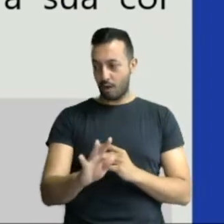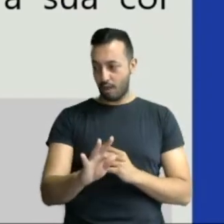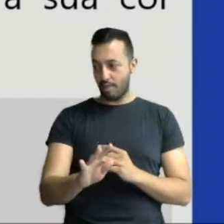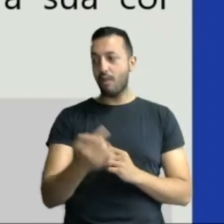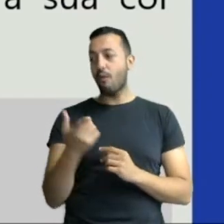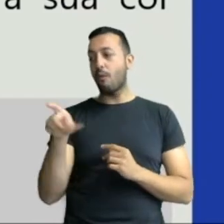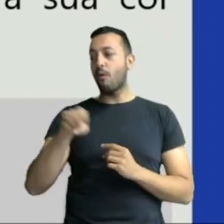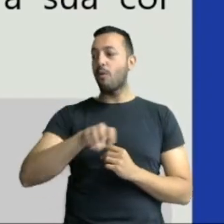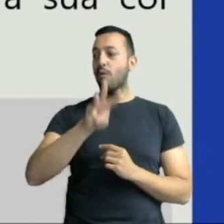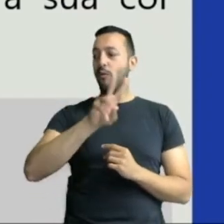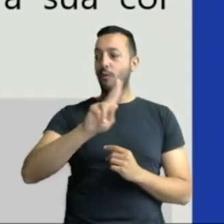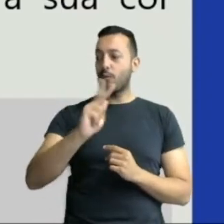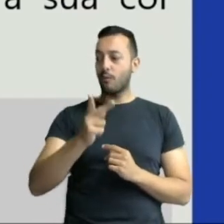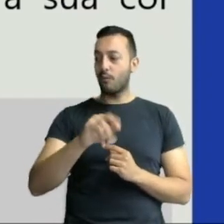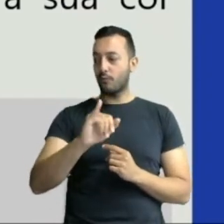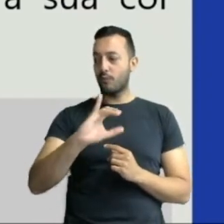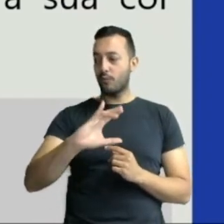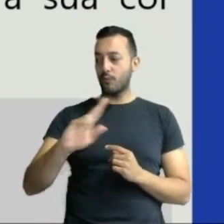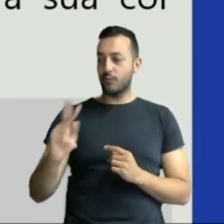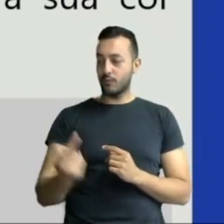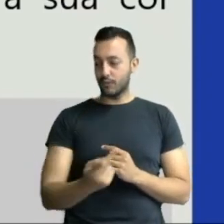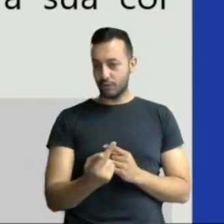que eles têm